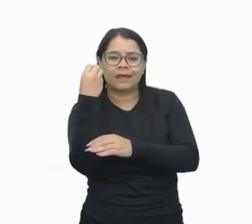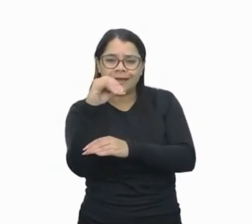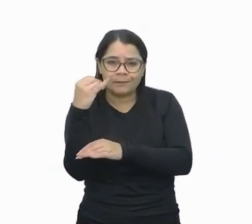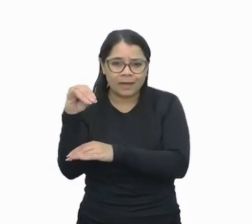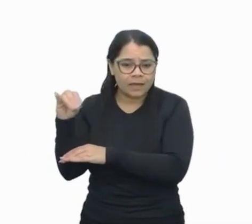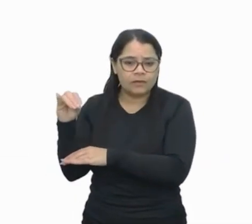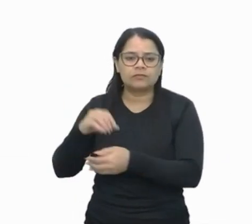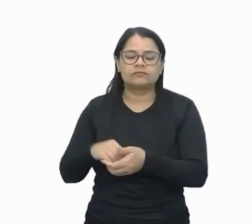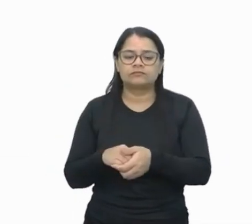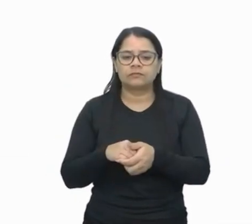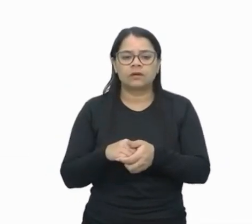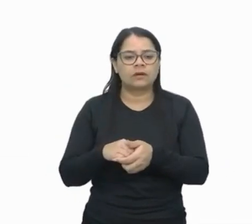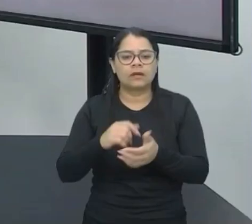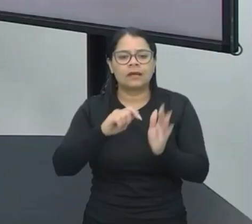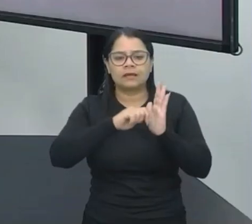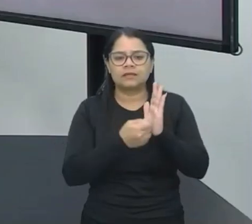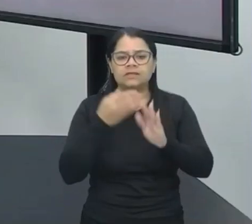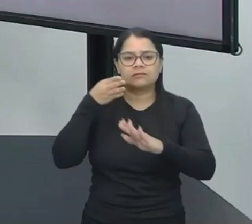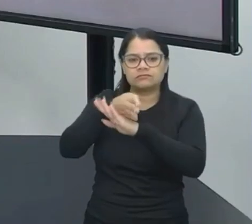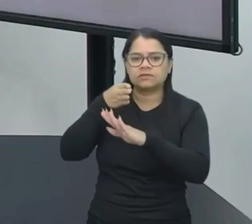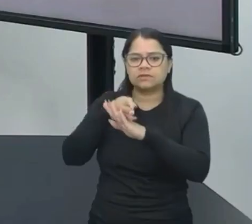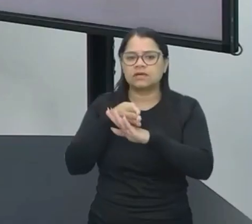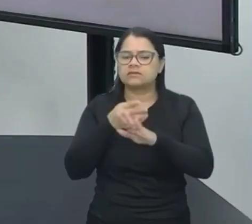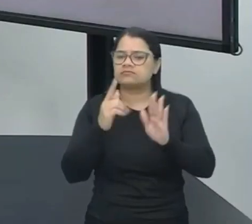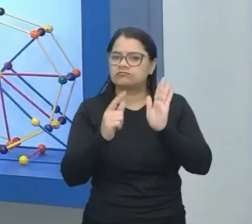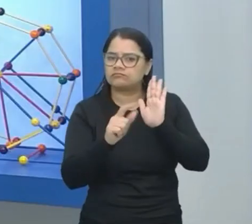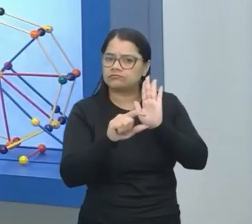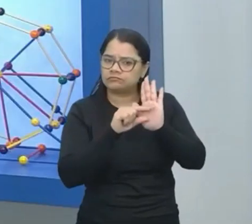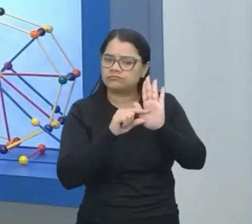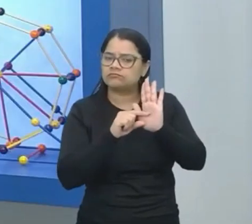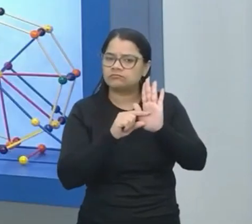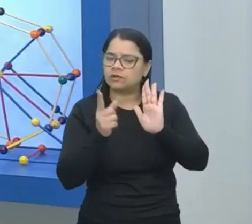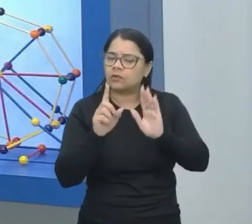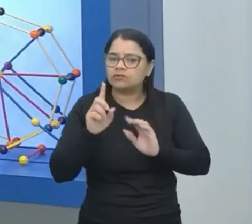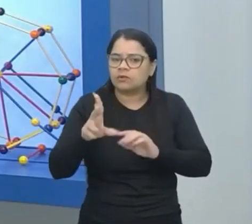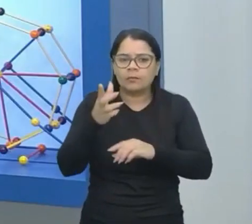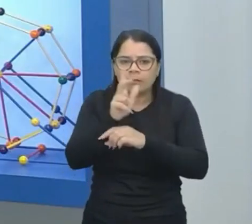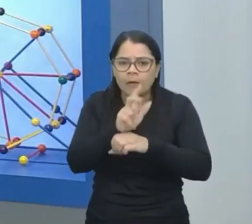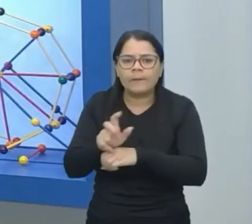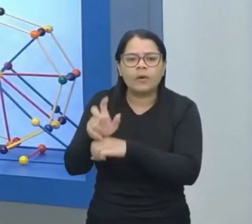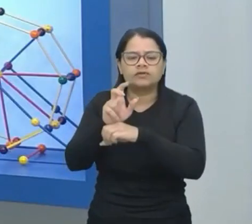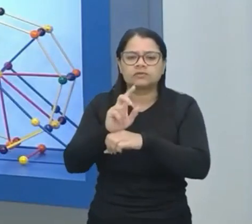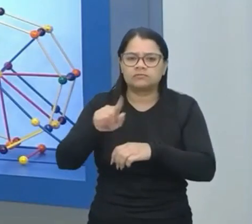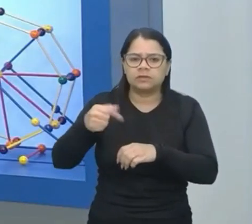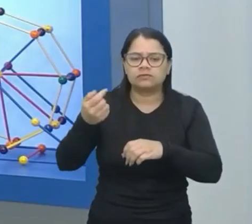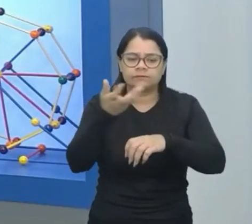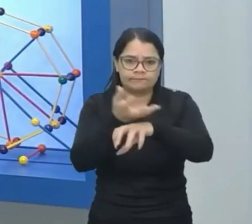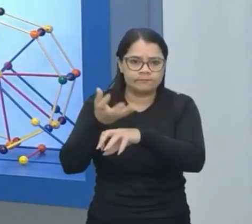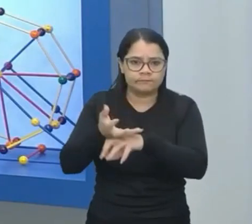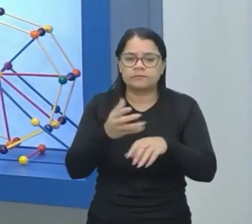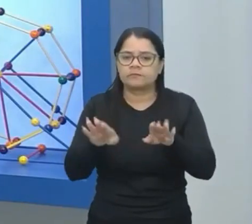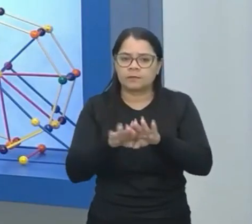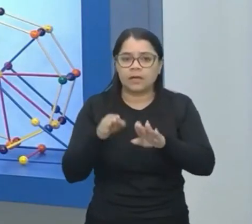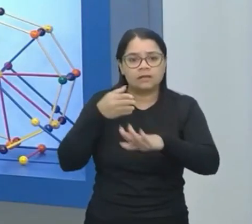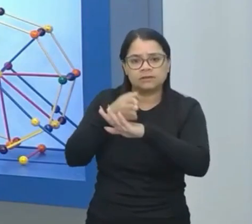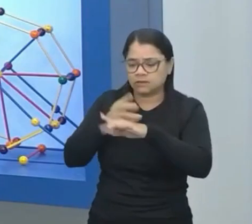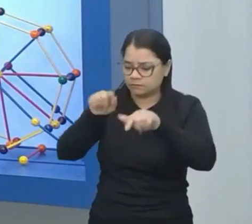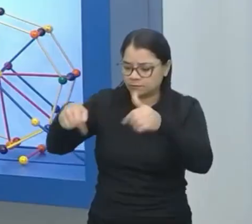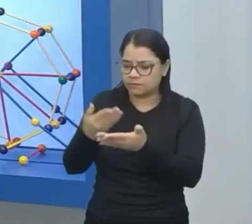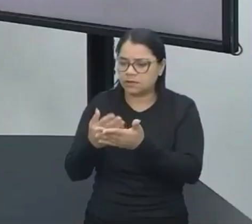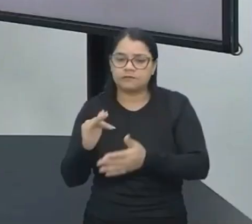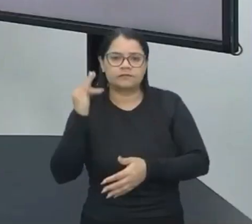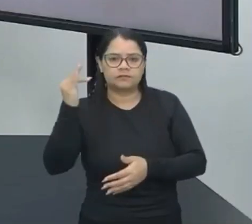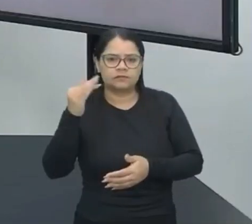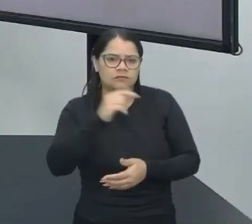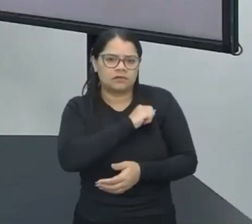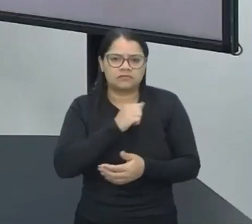né? E essa etiqueta vai ser muito útil não só para a robótica, né? Para todos os outros componentes, e pode ser usado para acessar a sala do futuro, para aquele aluno que tem